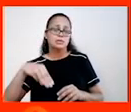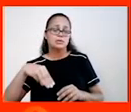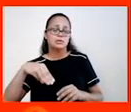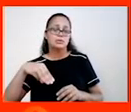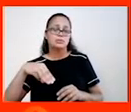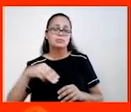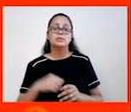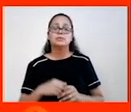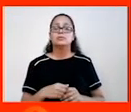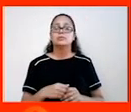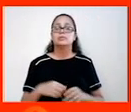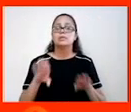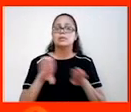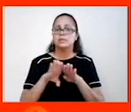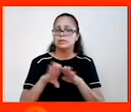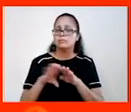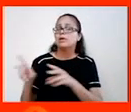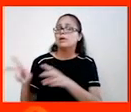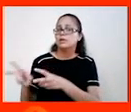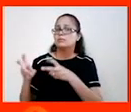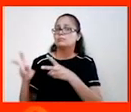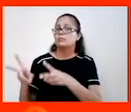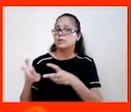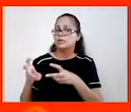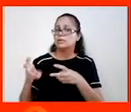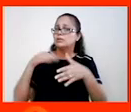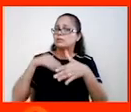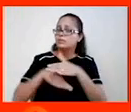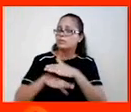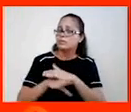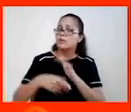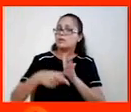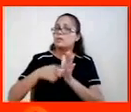aí a exploração, né, a área de reserva do pré-sal.